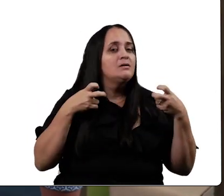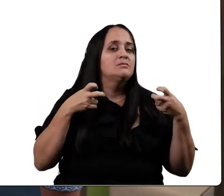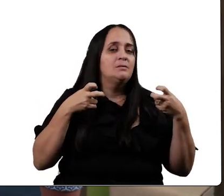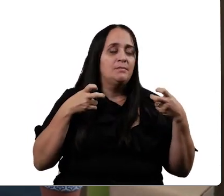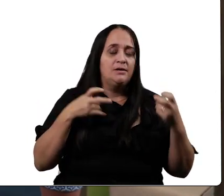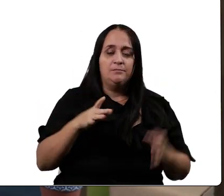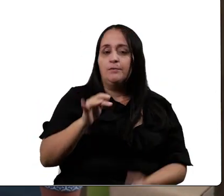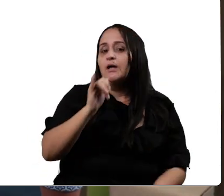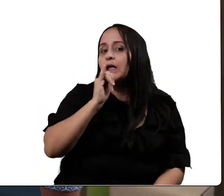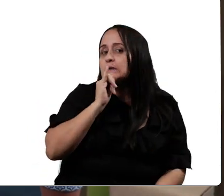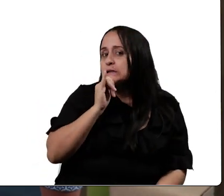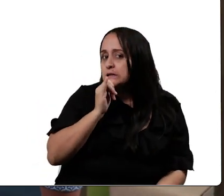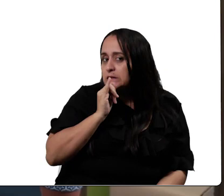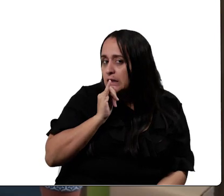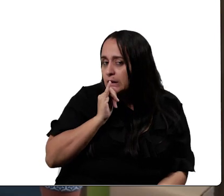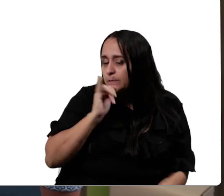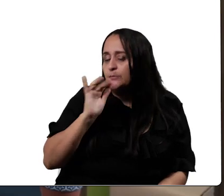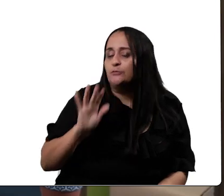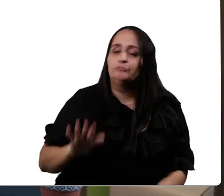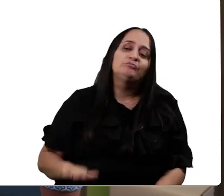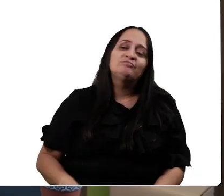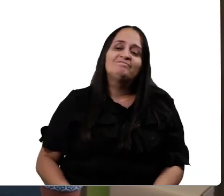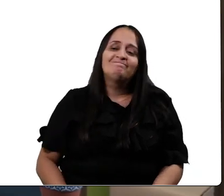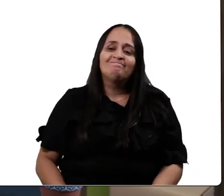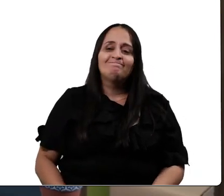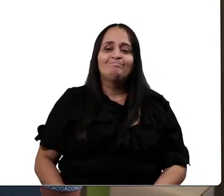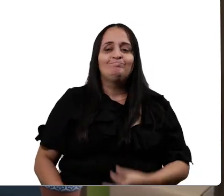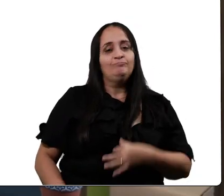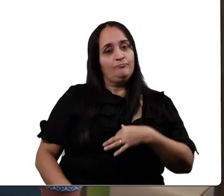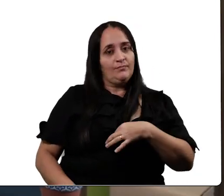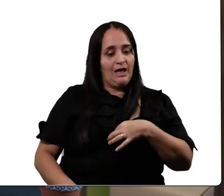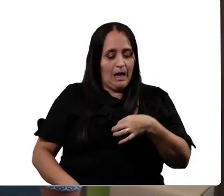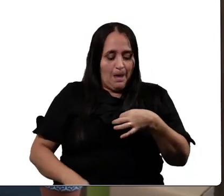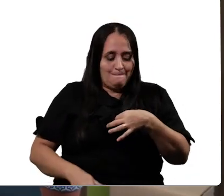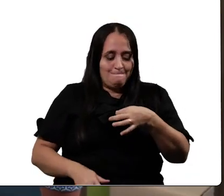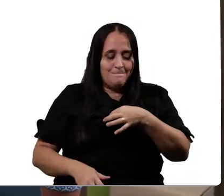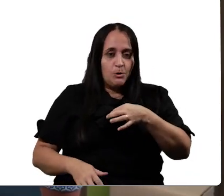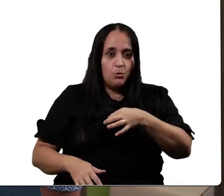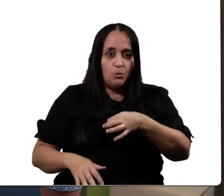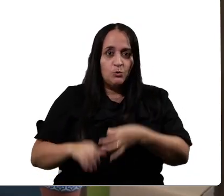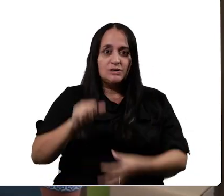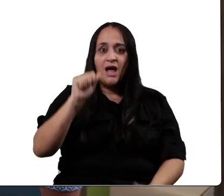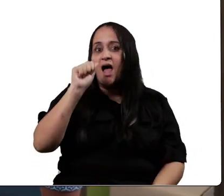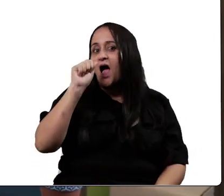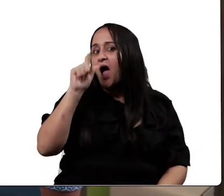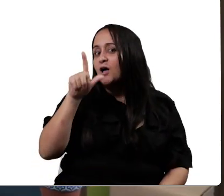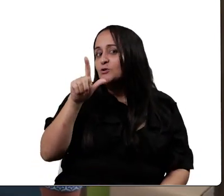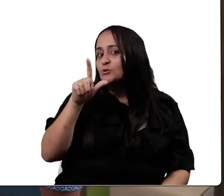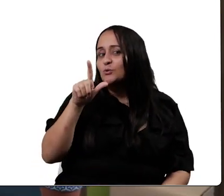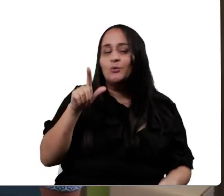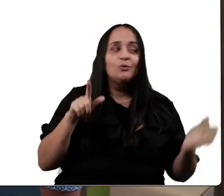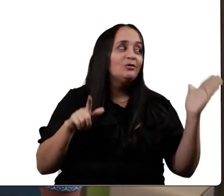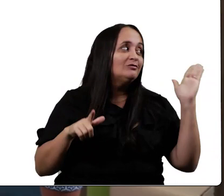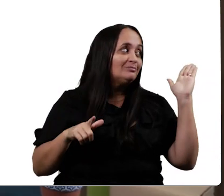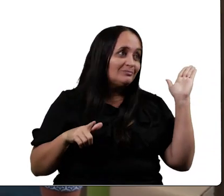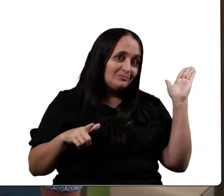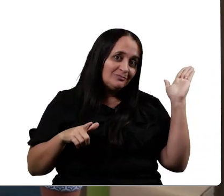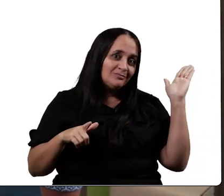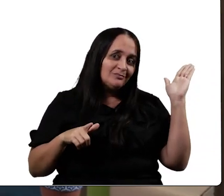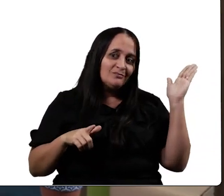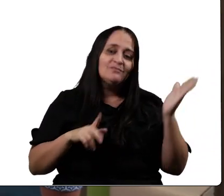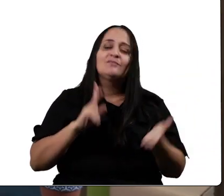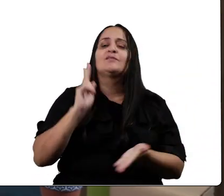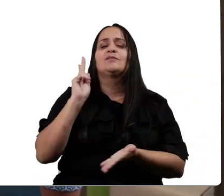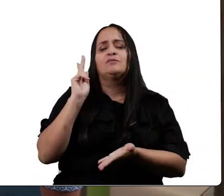exemplo básico. Poxa, esta blusa é azul. Pronto. Isso